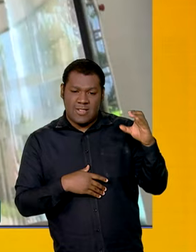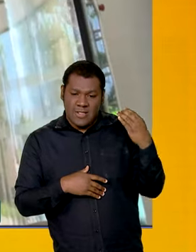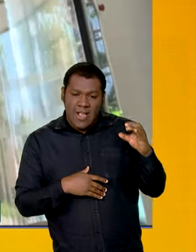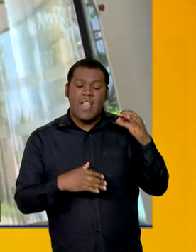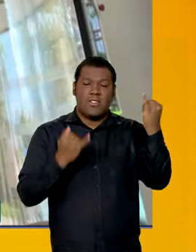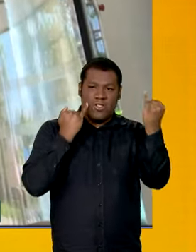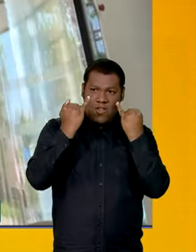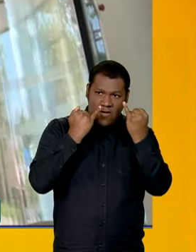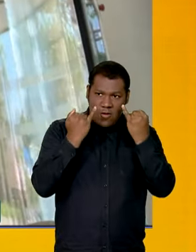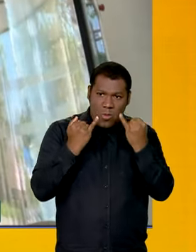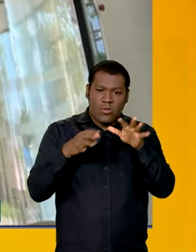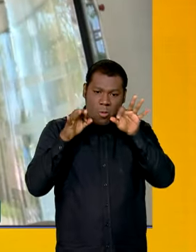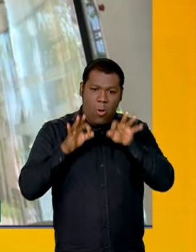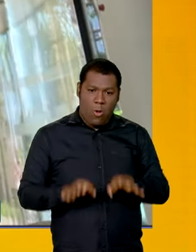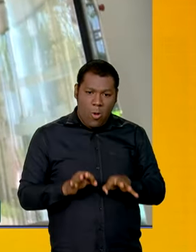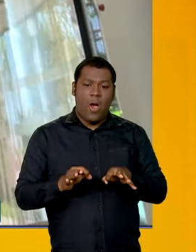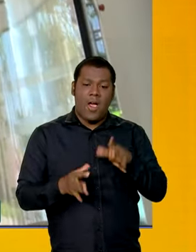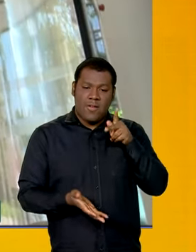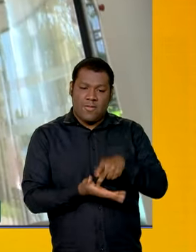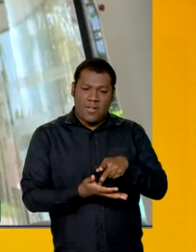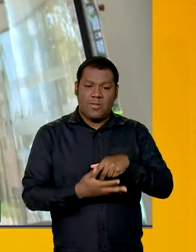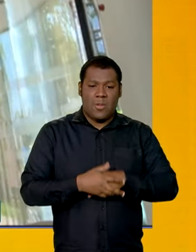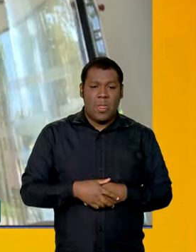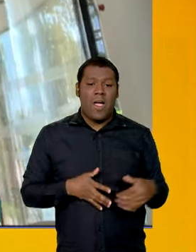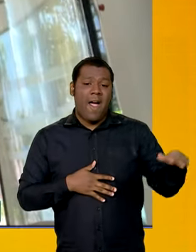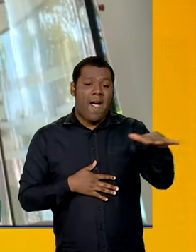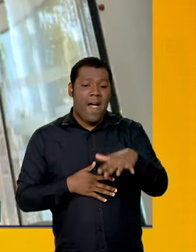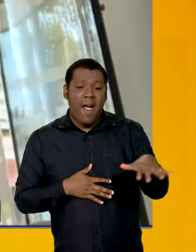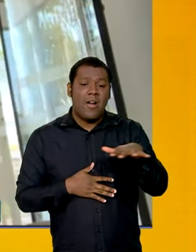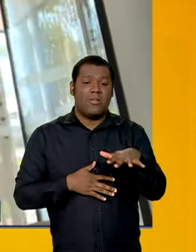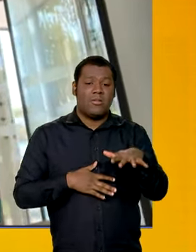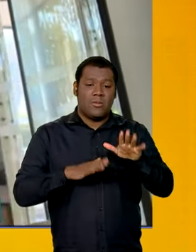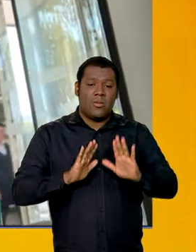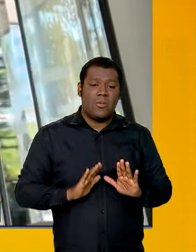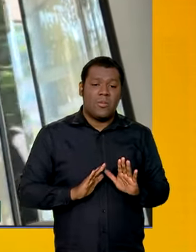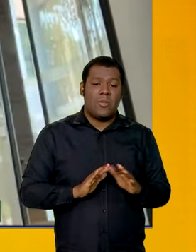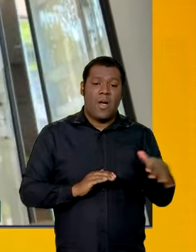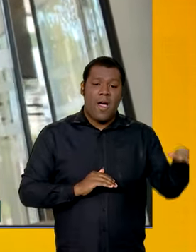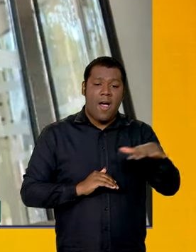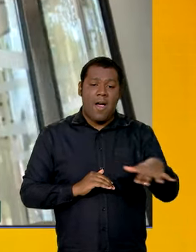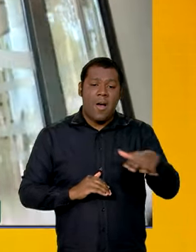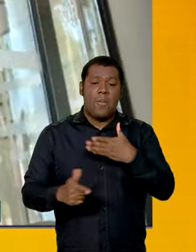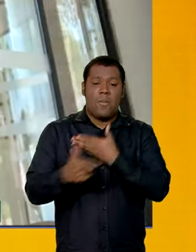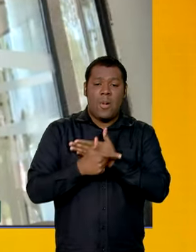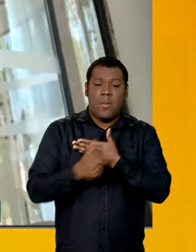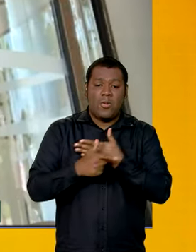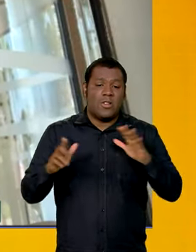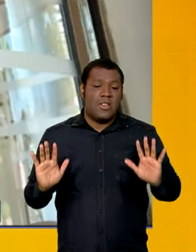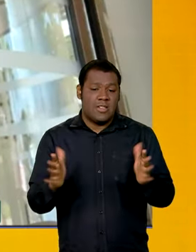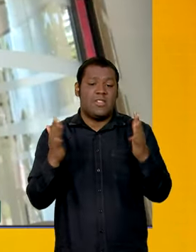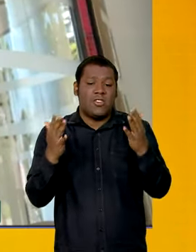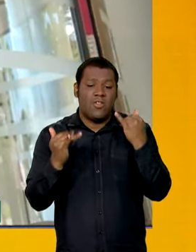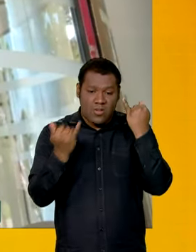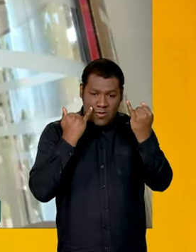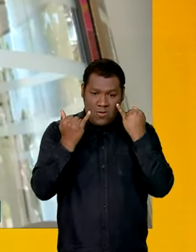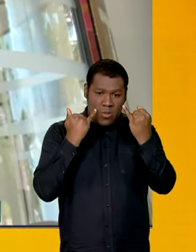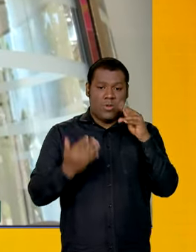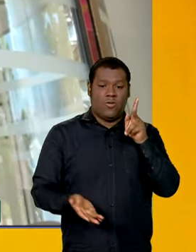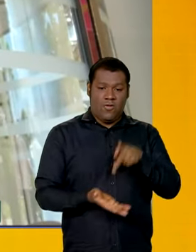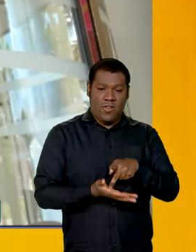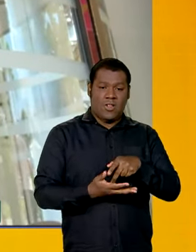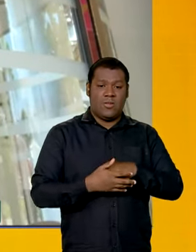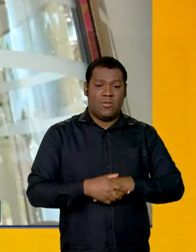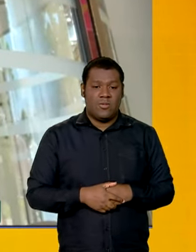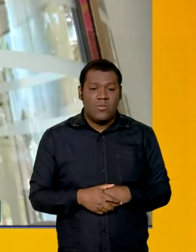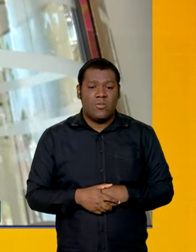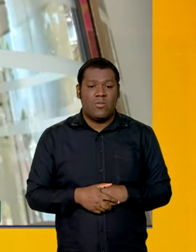da informação, e que esses setores eles votam ativamente para promover essa integridade da informação. Esse é